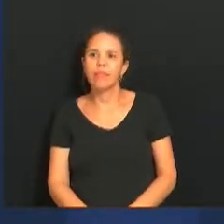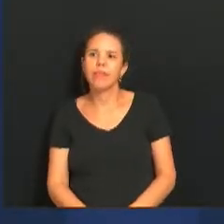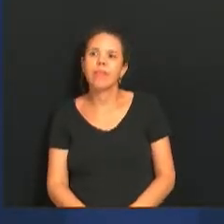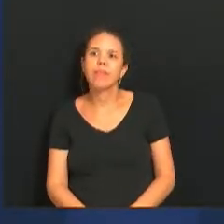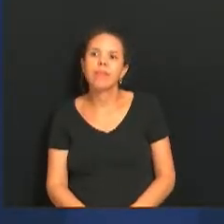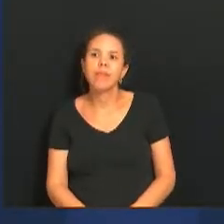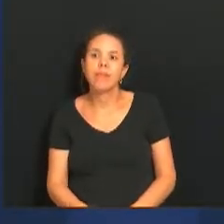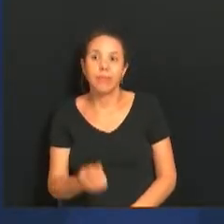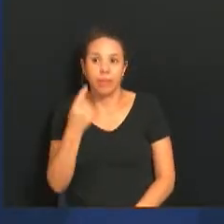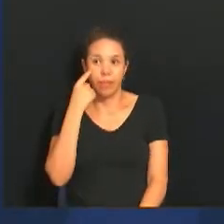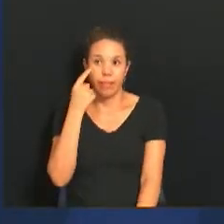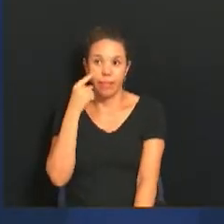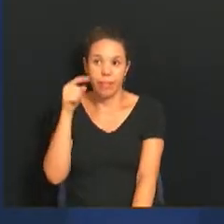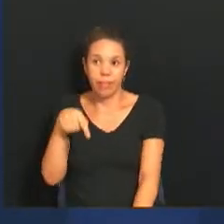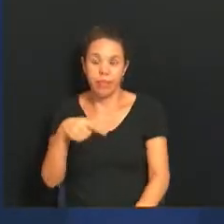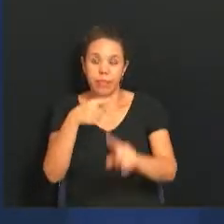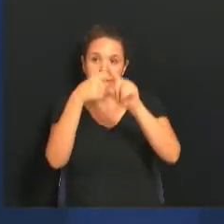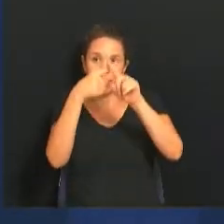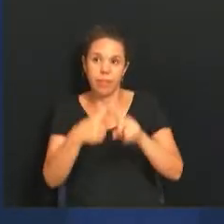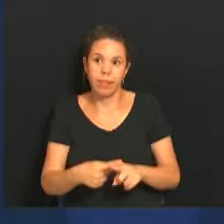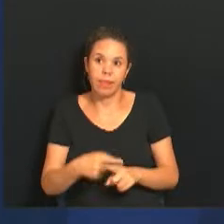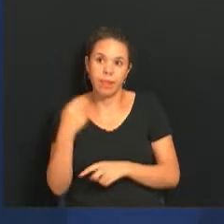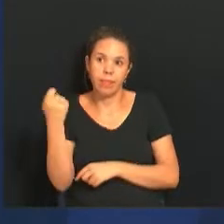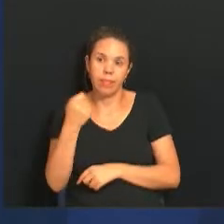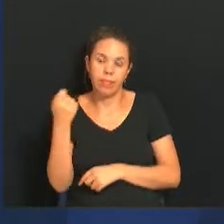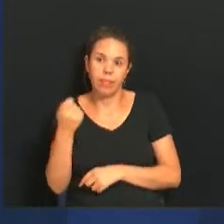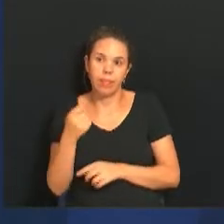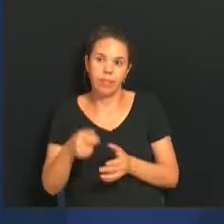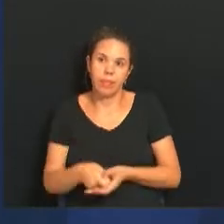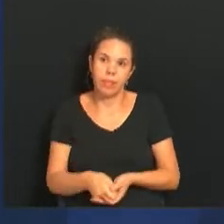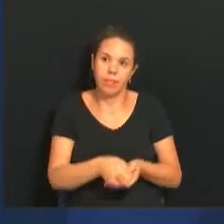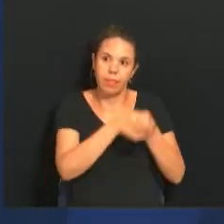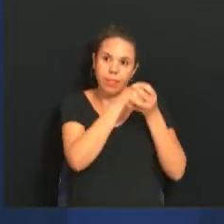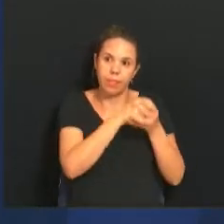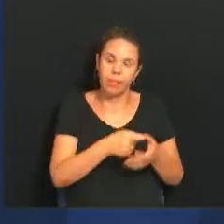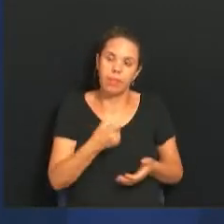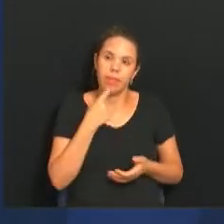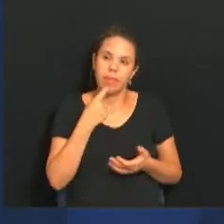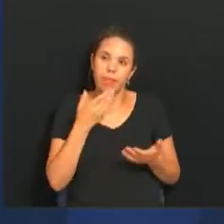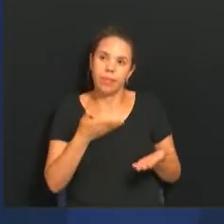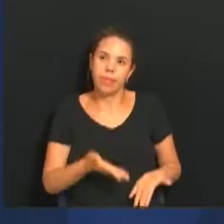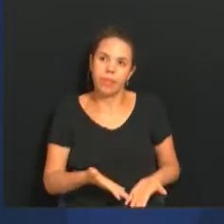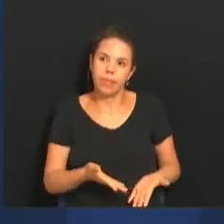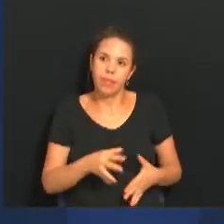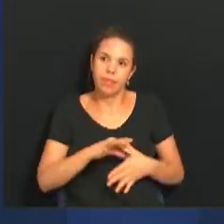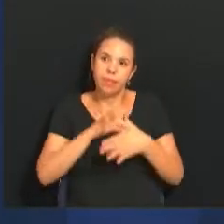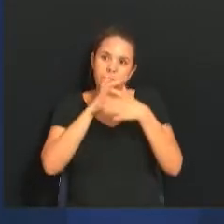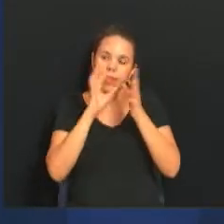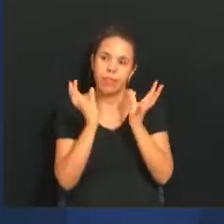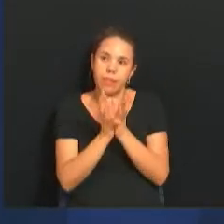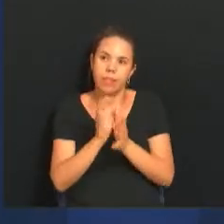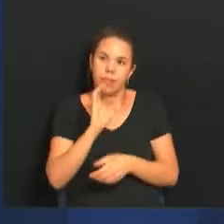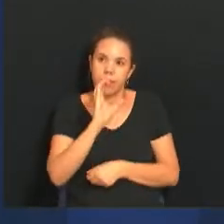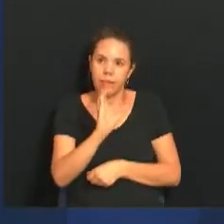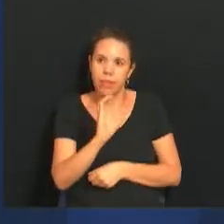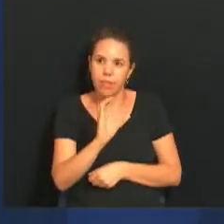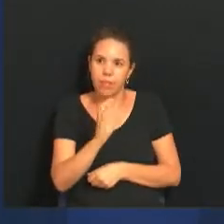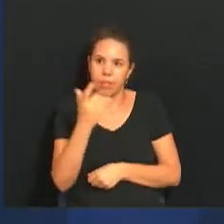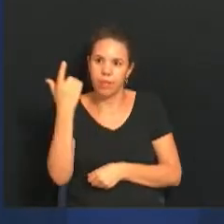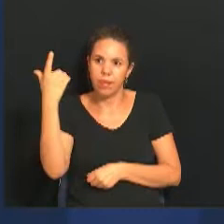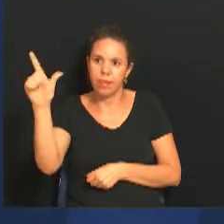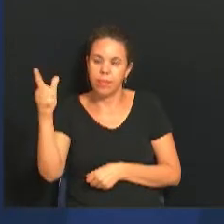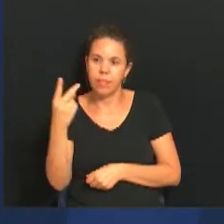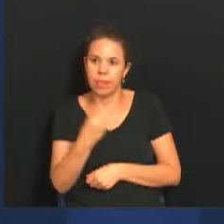E olha só, neste campeonato sul-americano, o Vôlei Renata aqui de Campinas lidera o grupo C. E nos outros